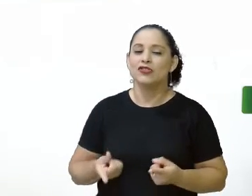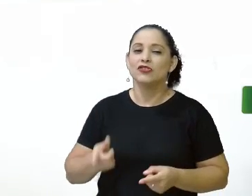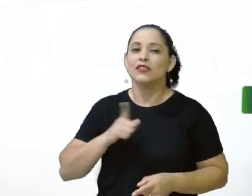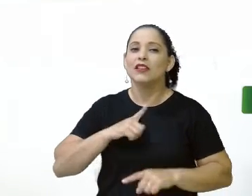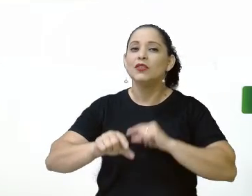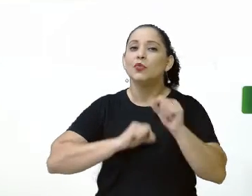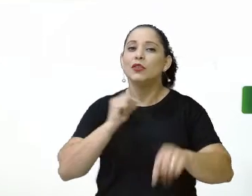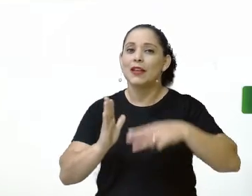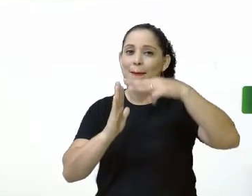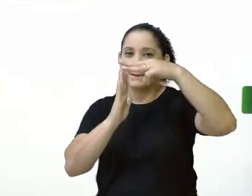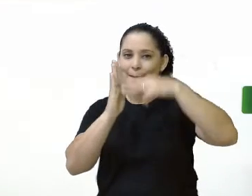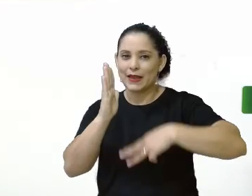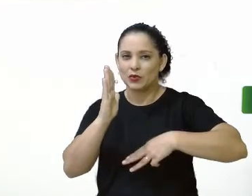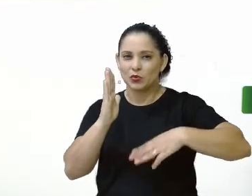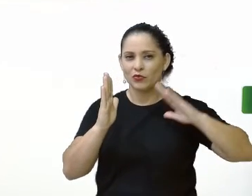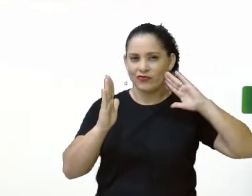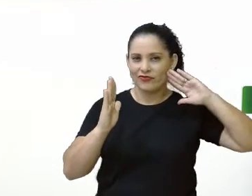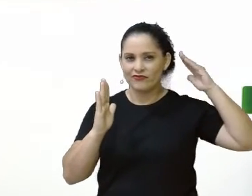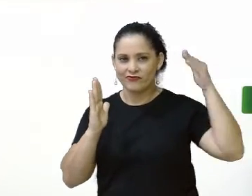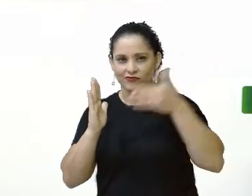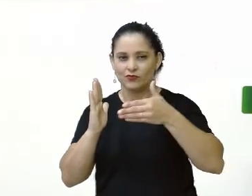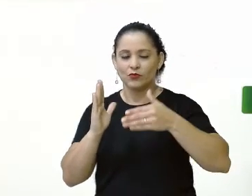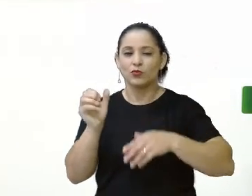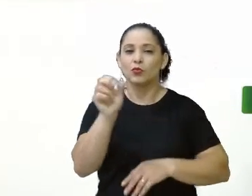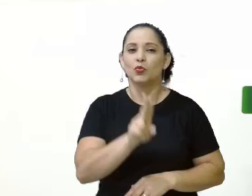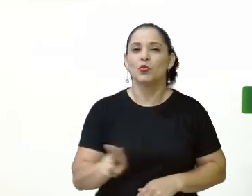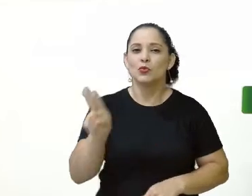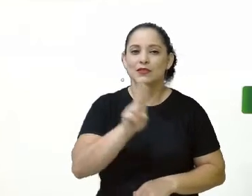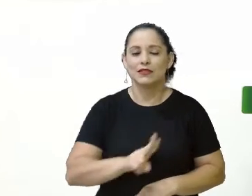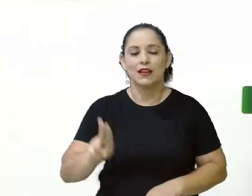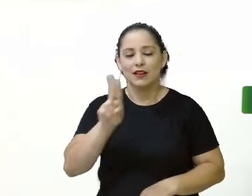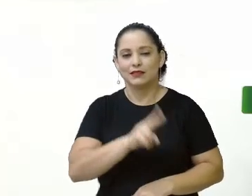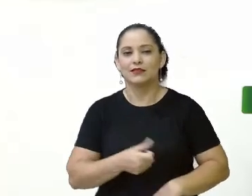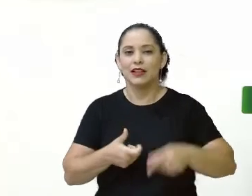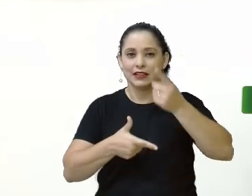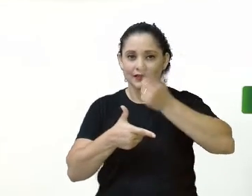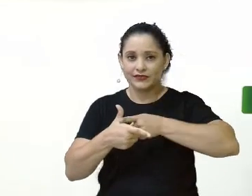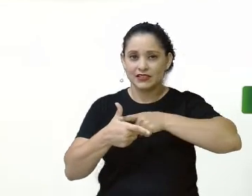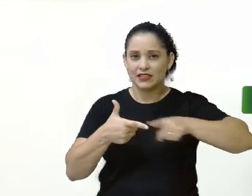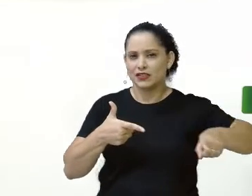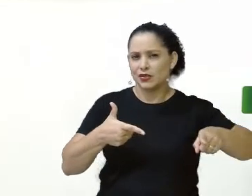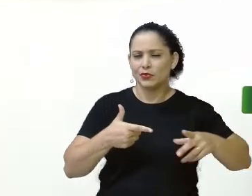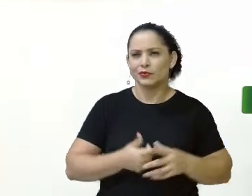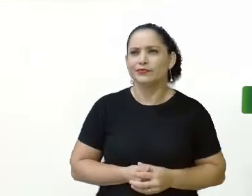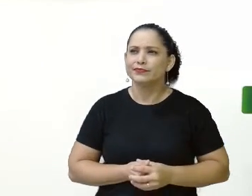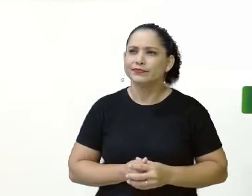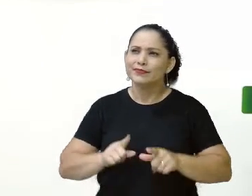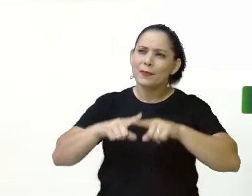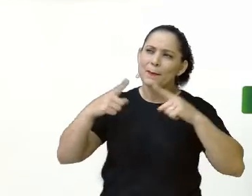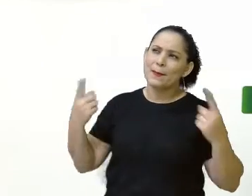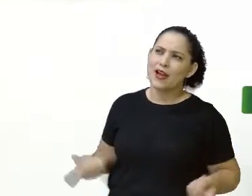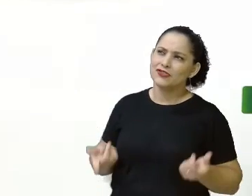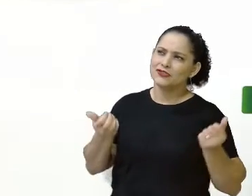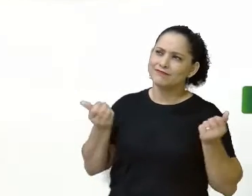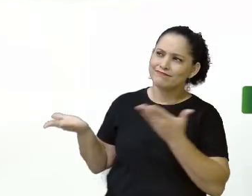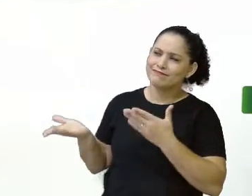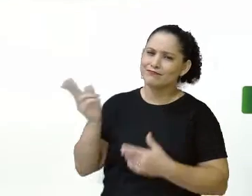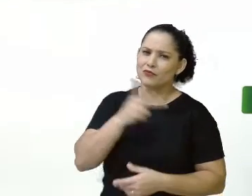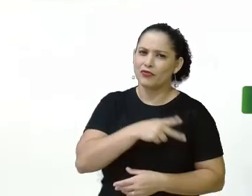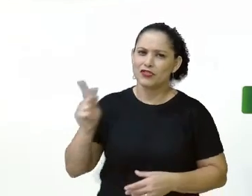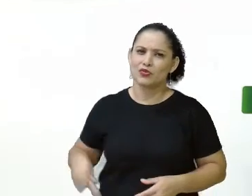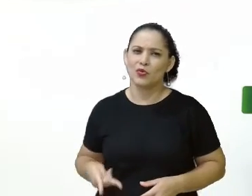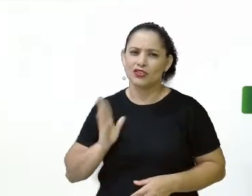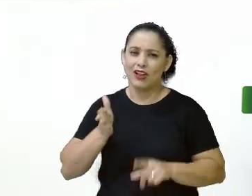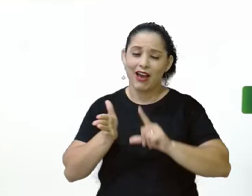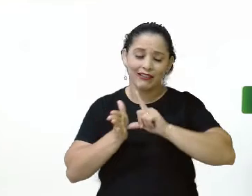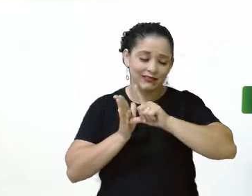método específico, que é o que a gente mais utiliza na divisão, tá? Professora, mas a senhora está toda